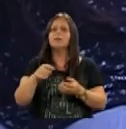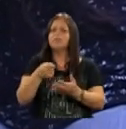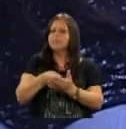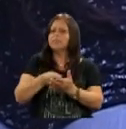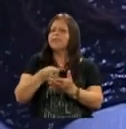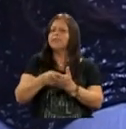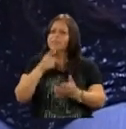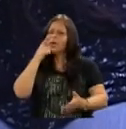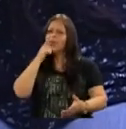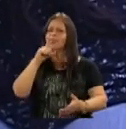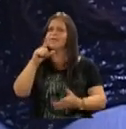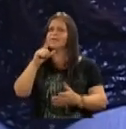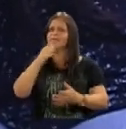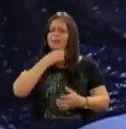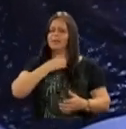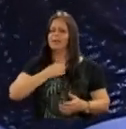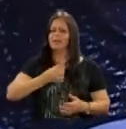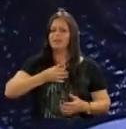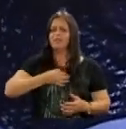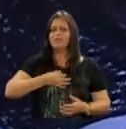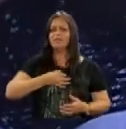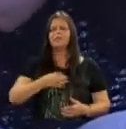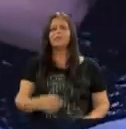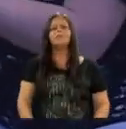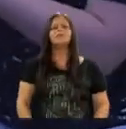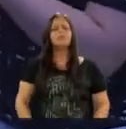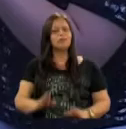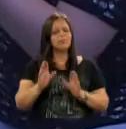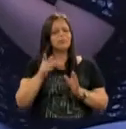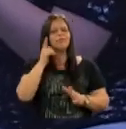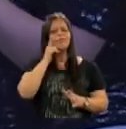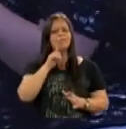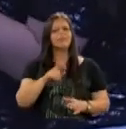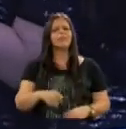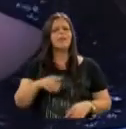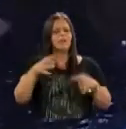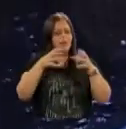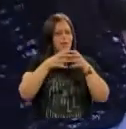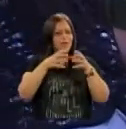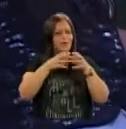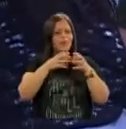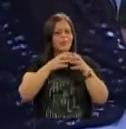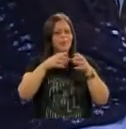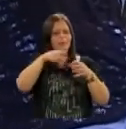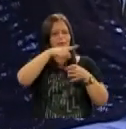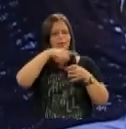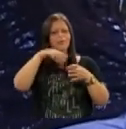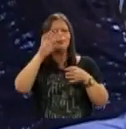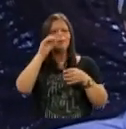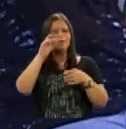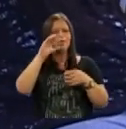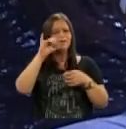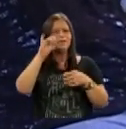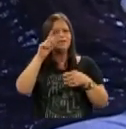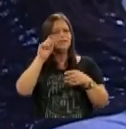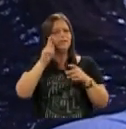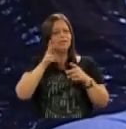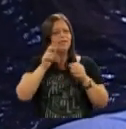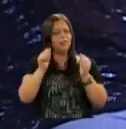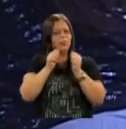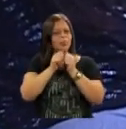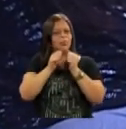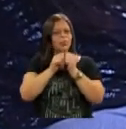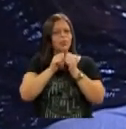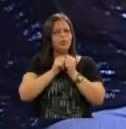sonhada medalha cadeias medalhas já temos o que chamamos aqui a torcida sempre se no nbb sim cada um com a sua na